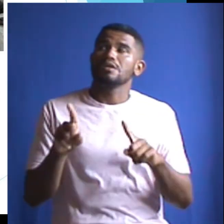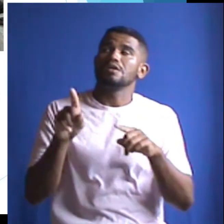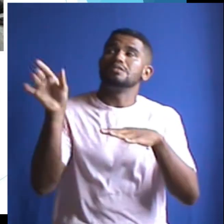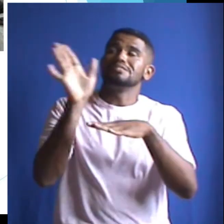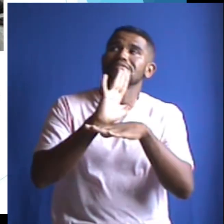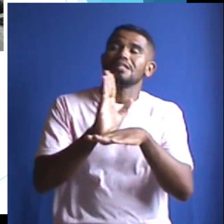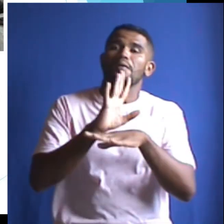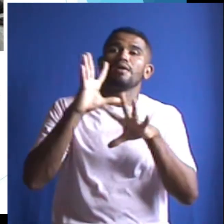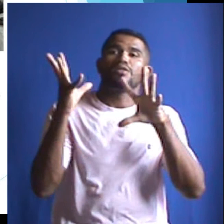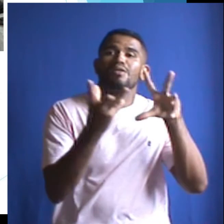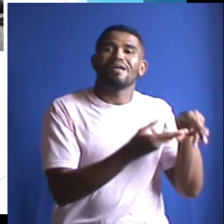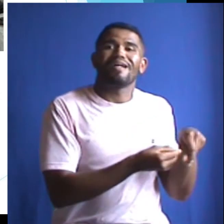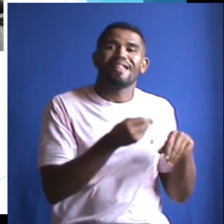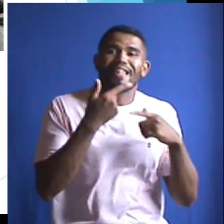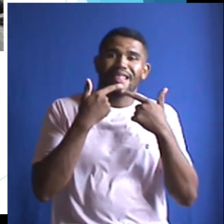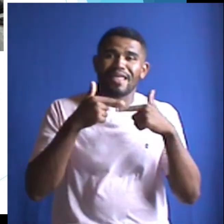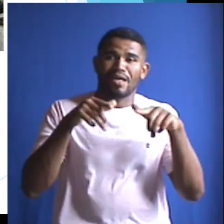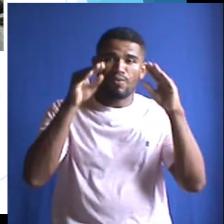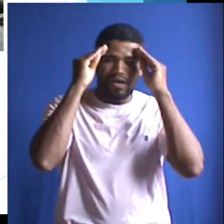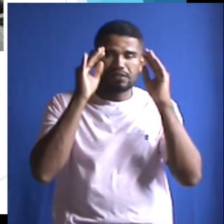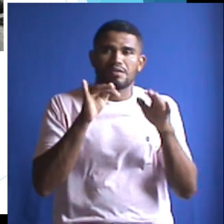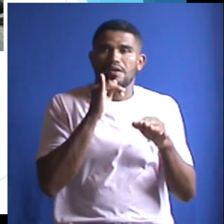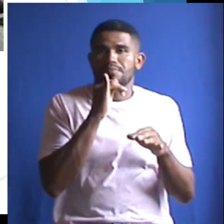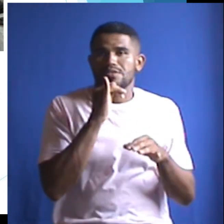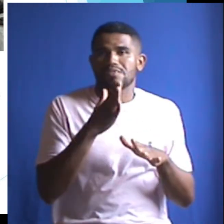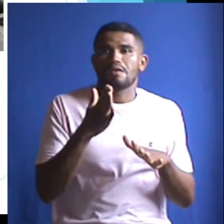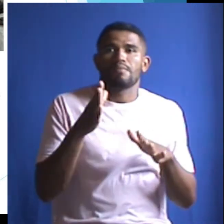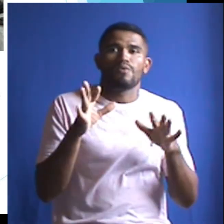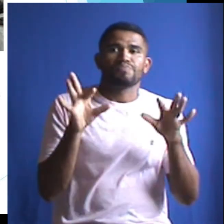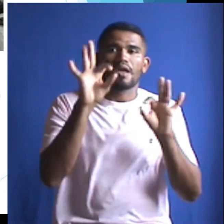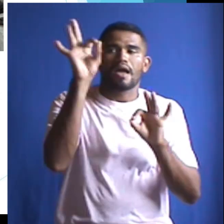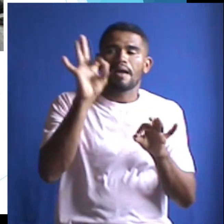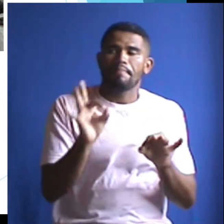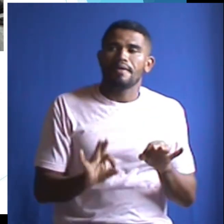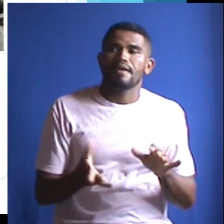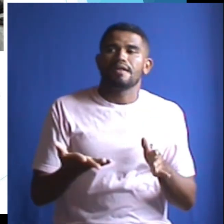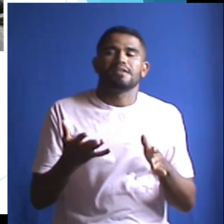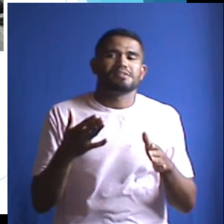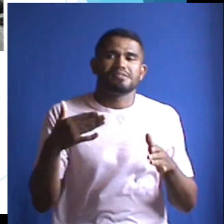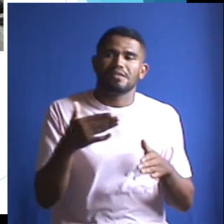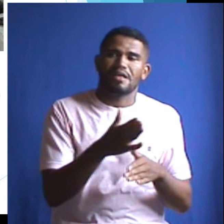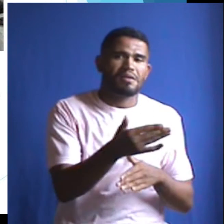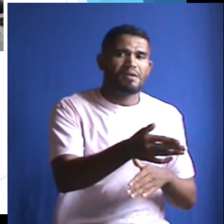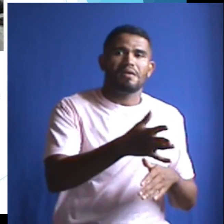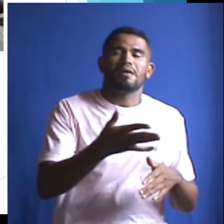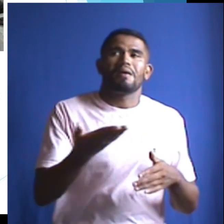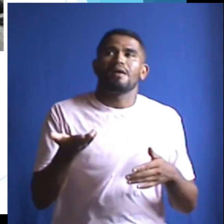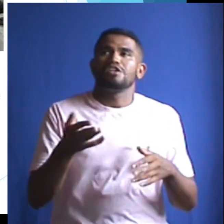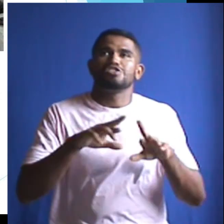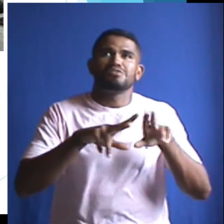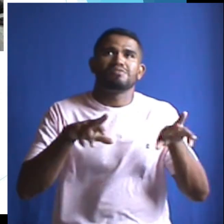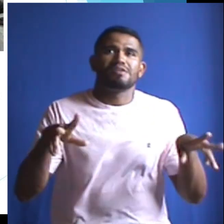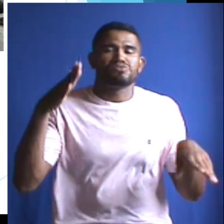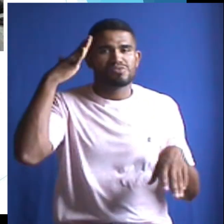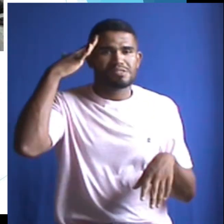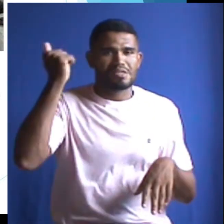linguagem, o cinema é uma linguagem. Animais como abelhas, golfinhos, baleias utilizam sistemas de